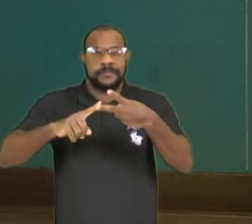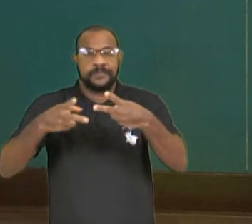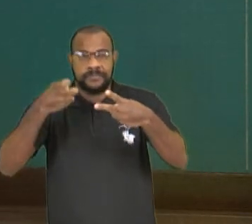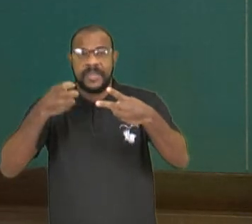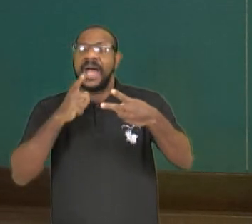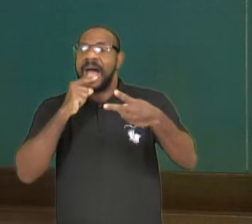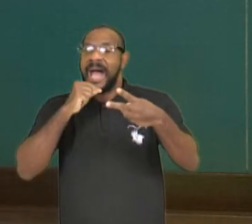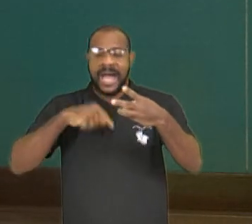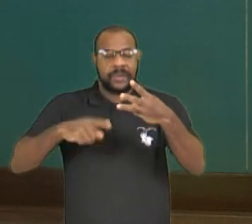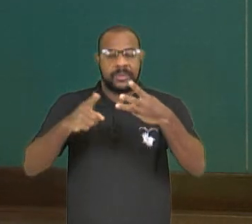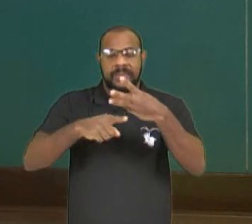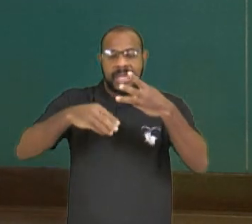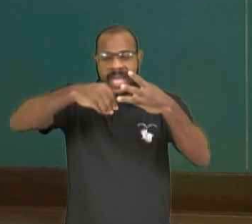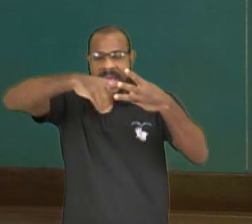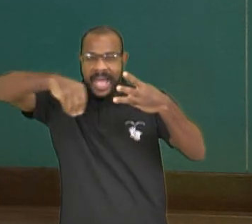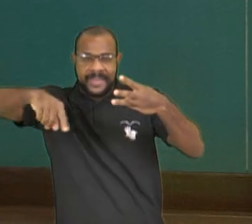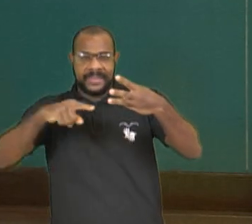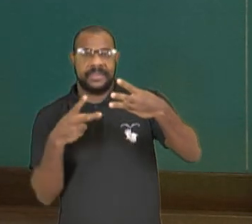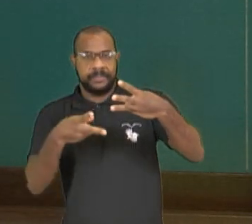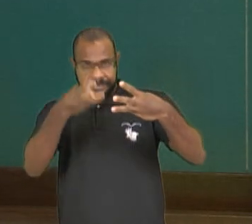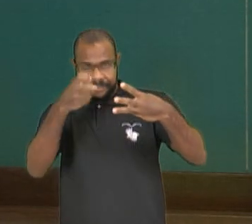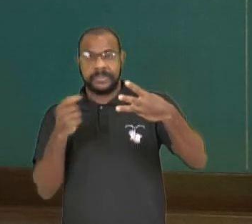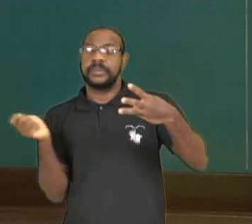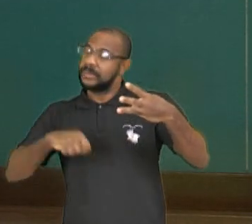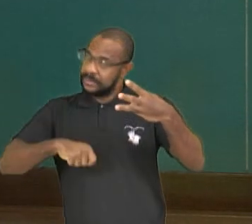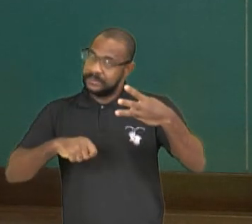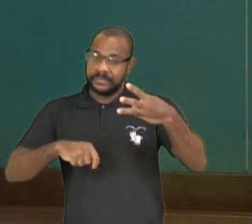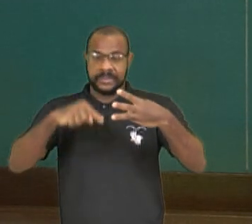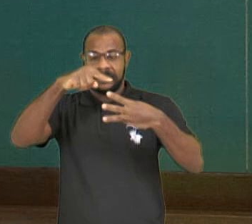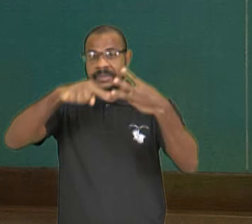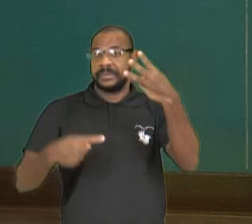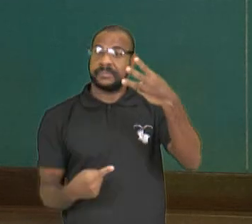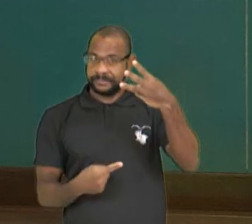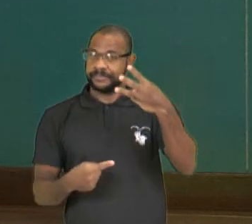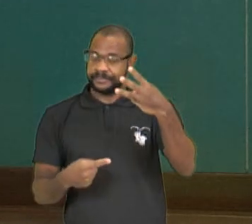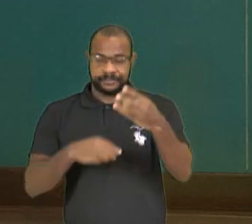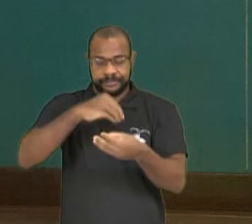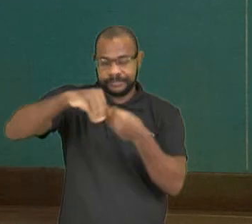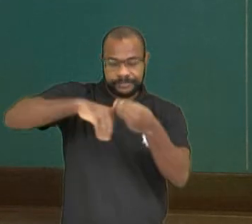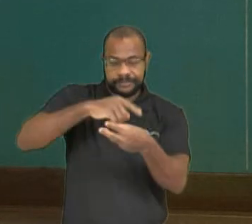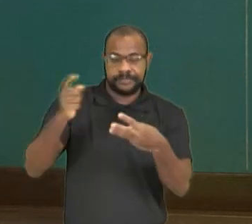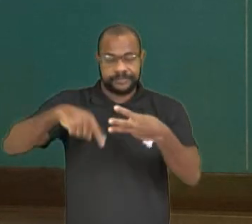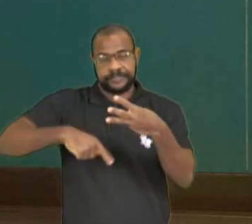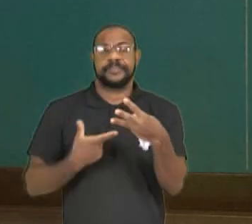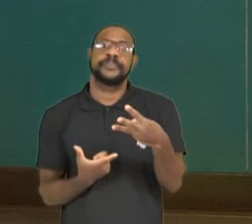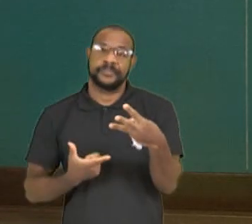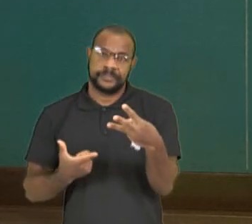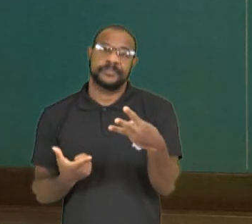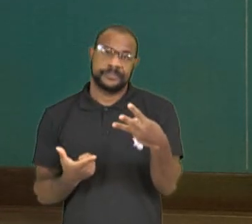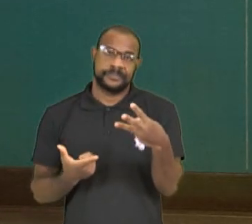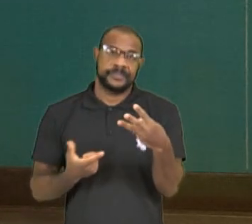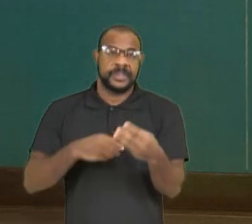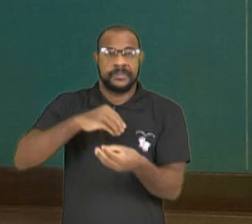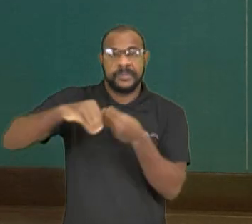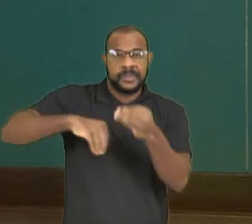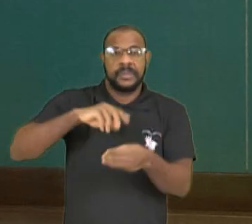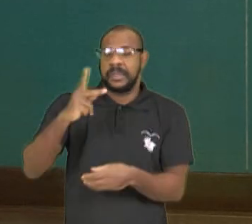a água e a areia. Então, eu tenho três fases, formando um sistema ou uma